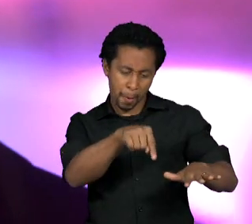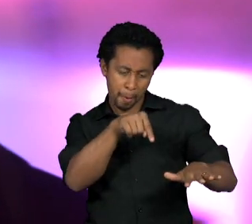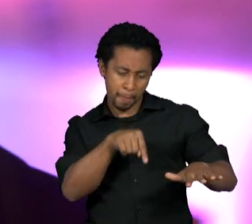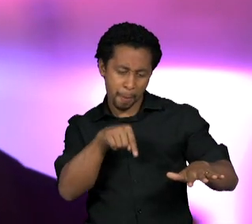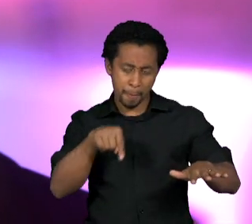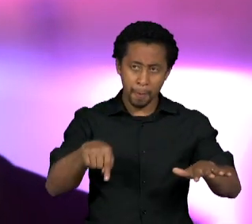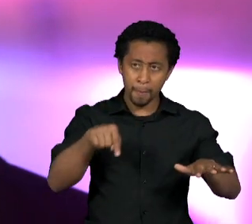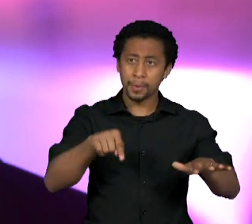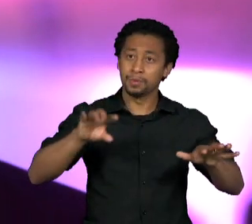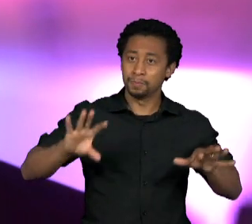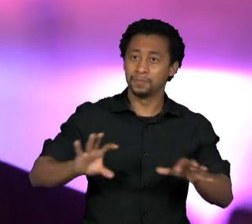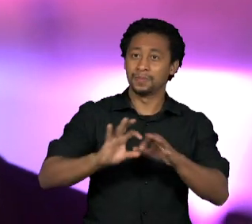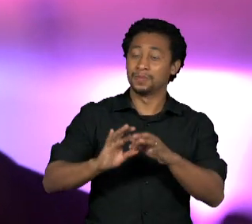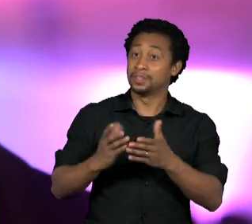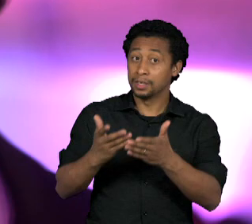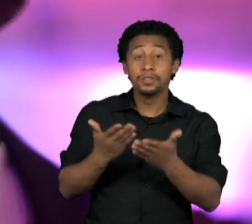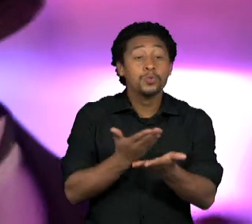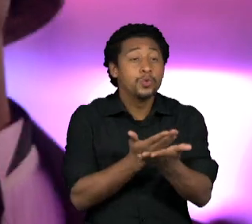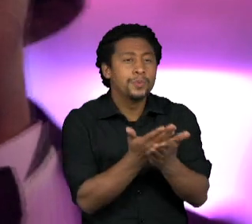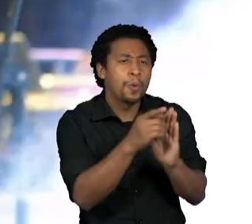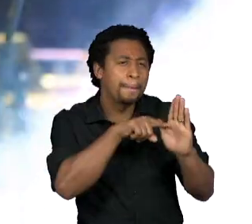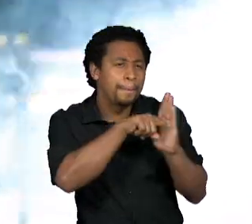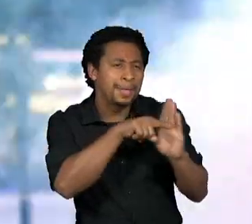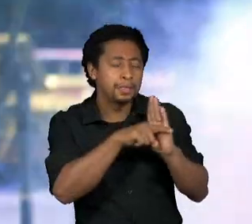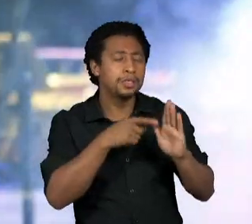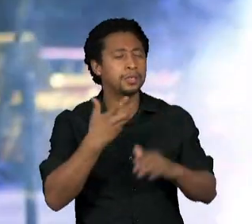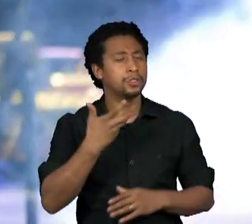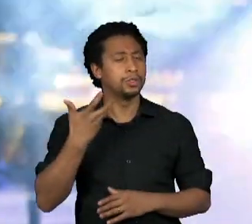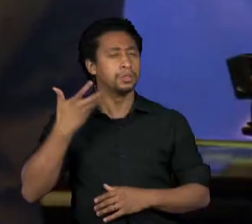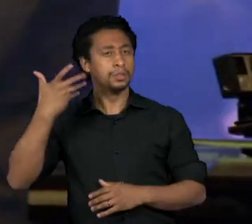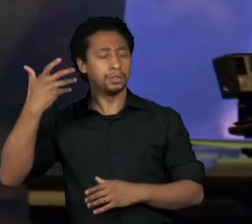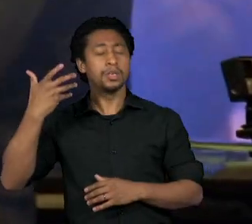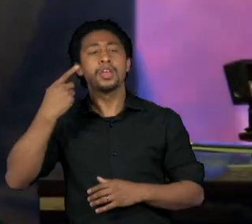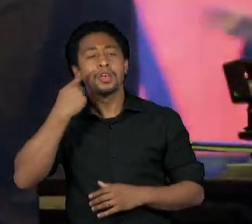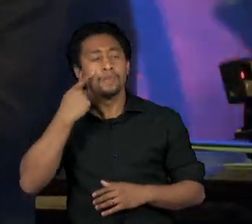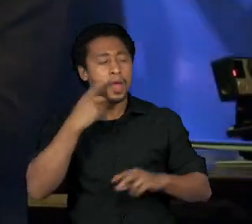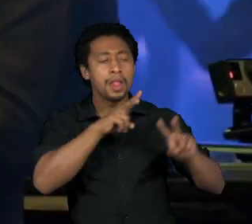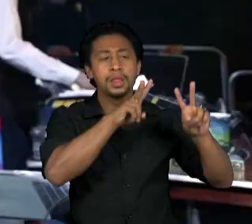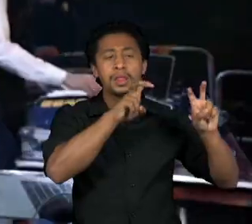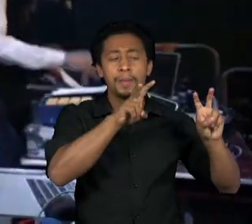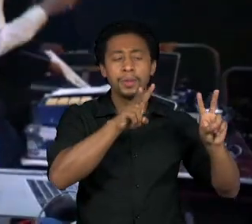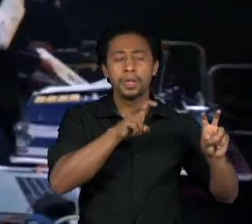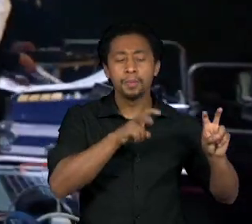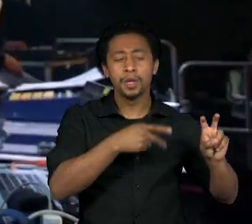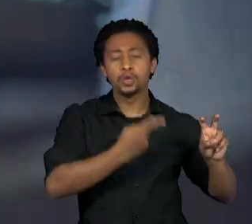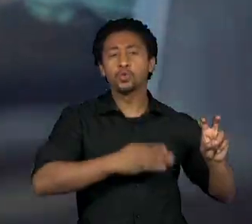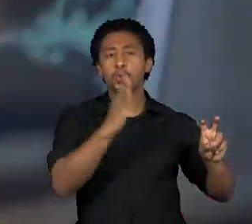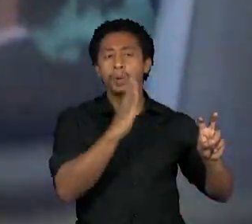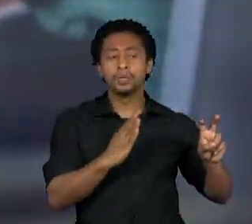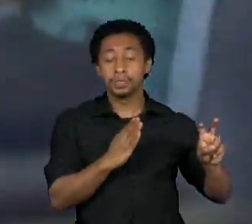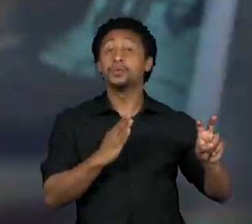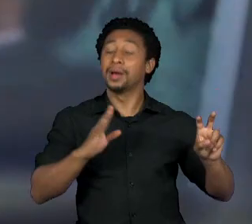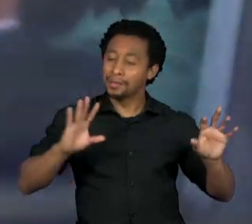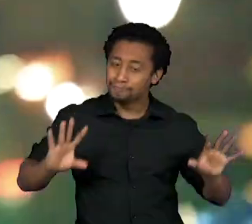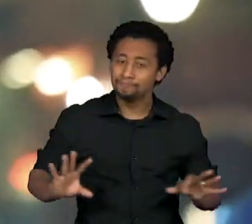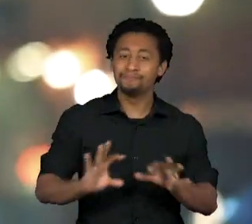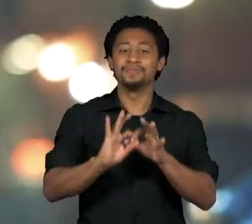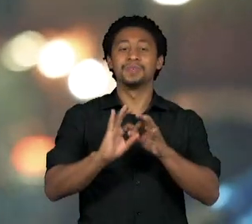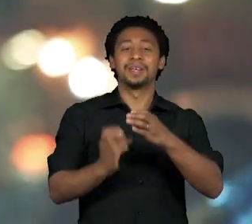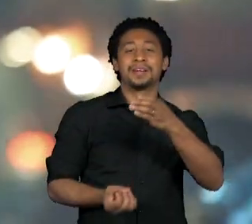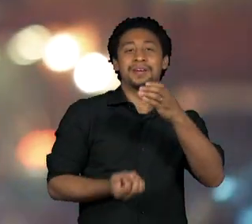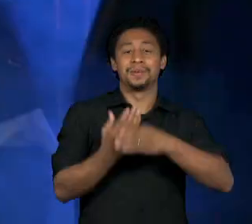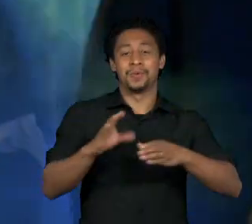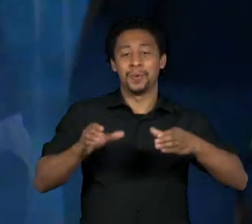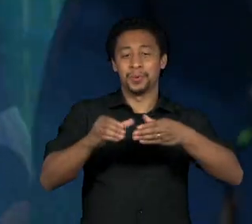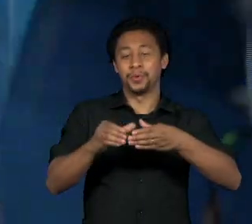orquestras e principalmente de temas de maestros brasileiros. Isso resultou na Beat Brasilis Orquestras, baseada em temas